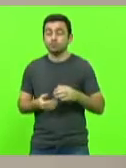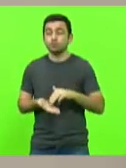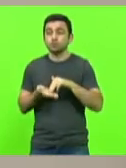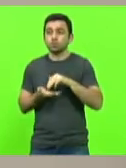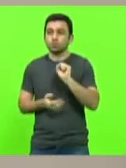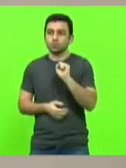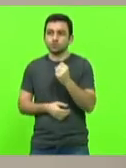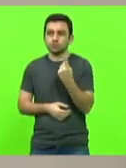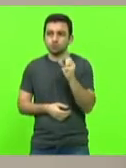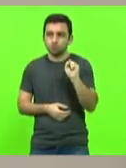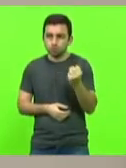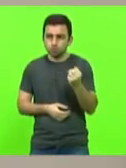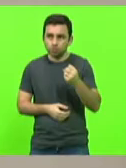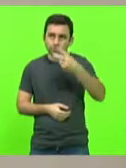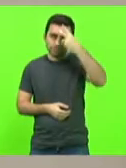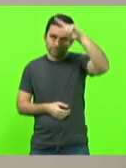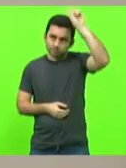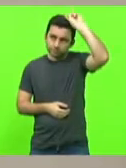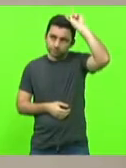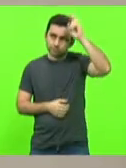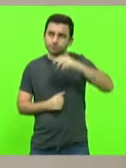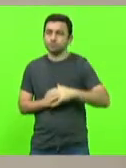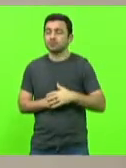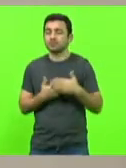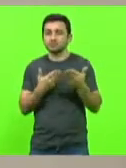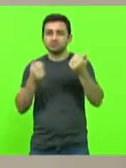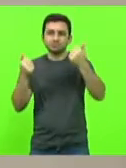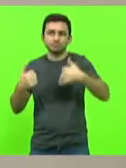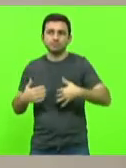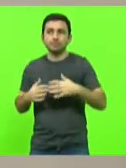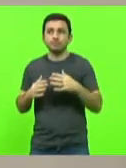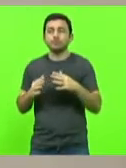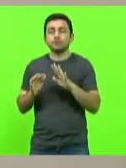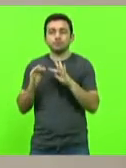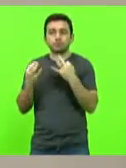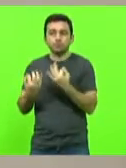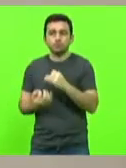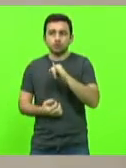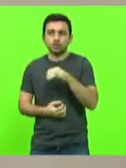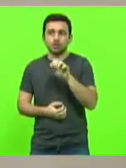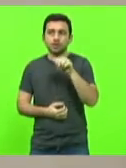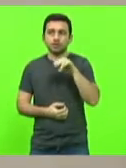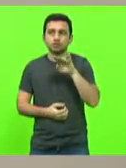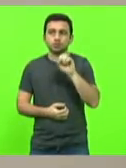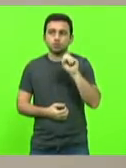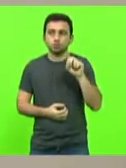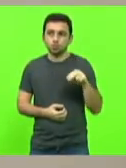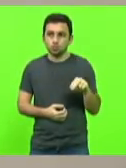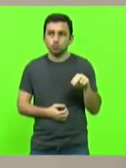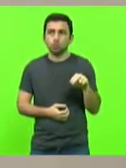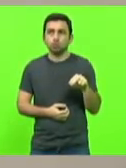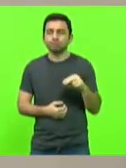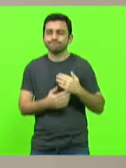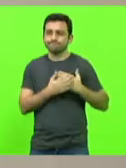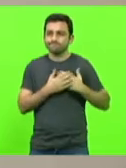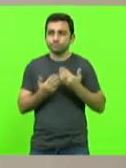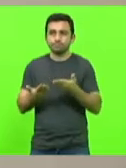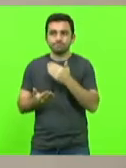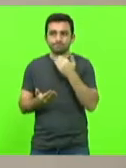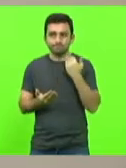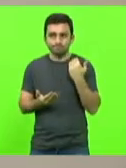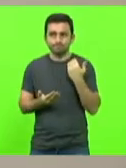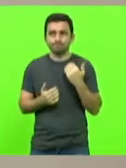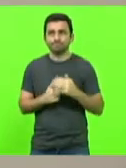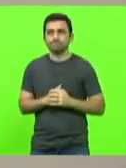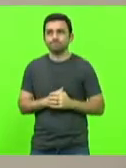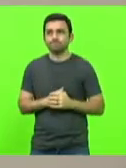autor deputado doutor Vicente Caro Preso, manifestando aos familiares do senhor Jaison Tupi Barreto, pesar pelo seu falecimento, em